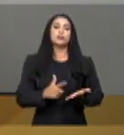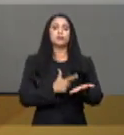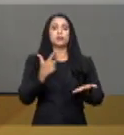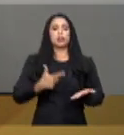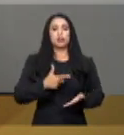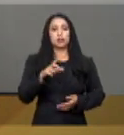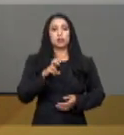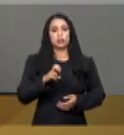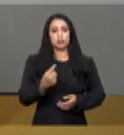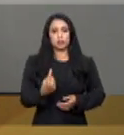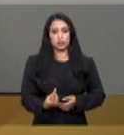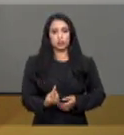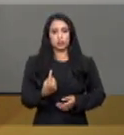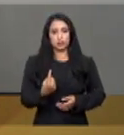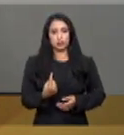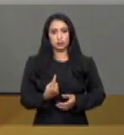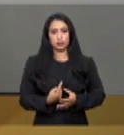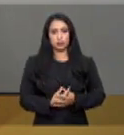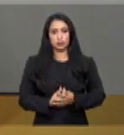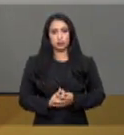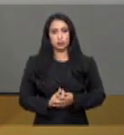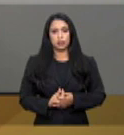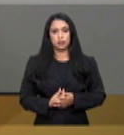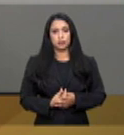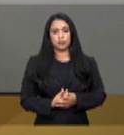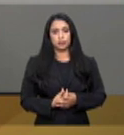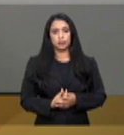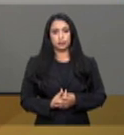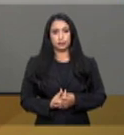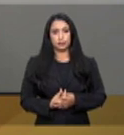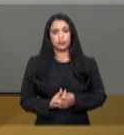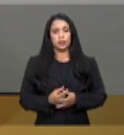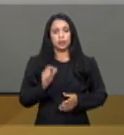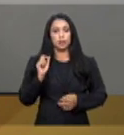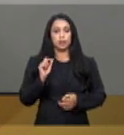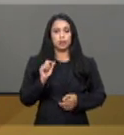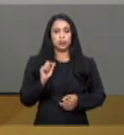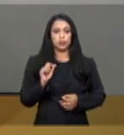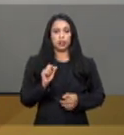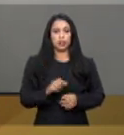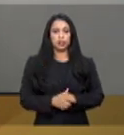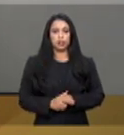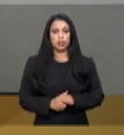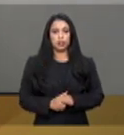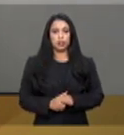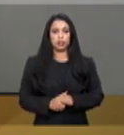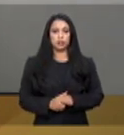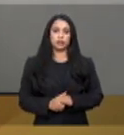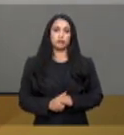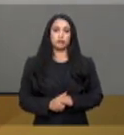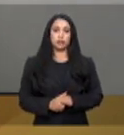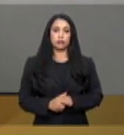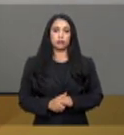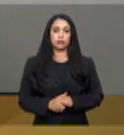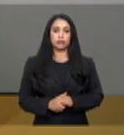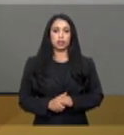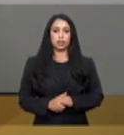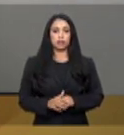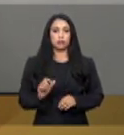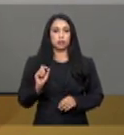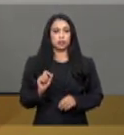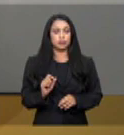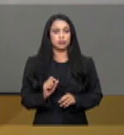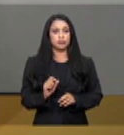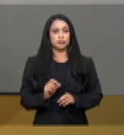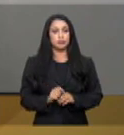e 68 do acórdão, e o ministro Gilmar Mendes, nas folhas 124 seguintes do acórdão, expressamente mencionaram,